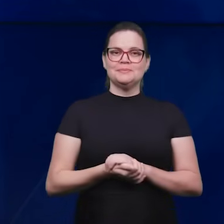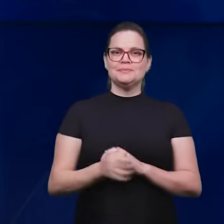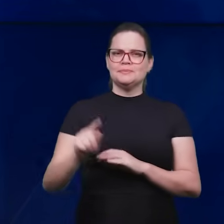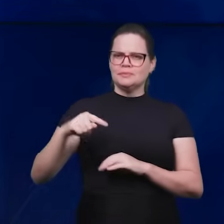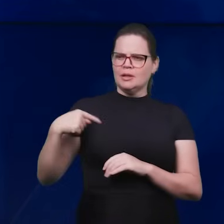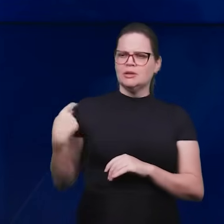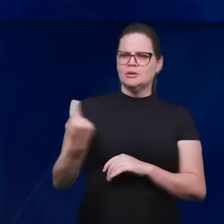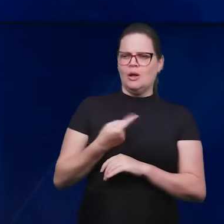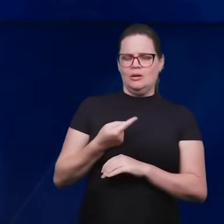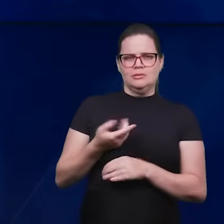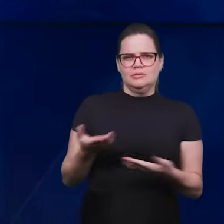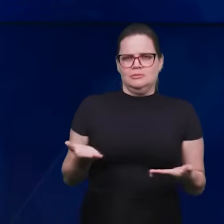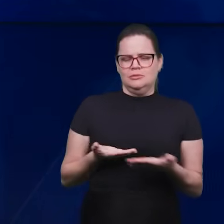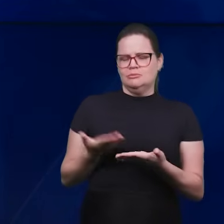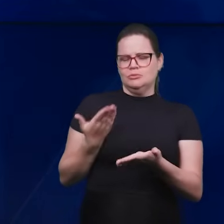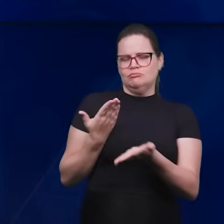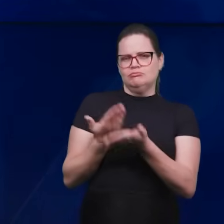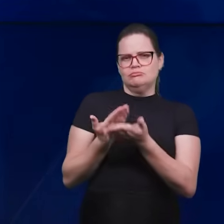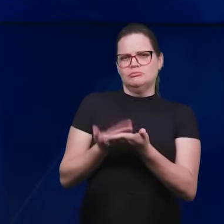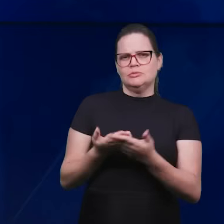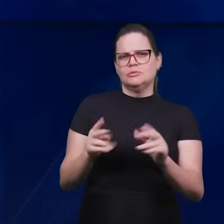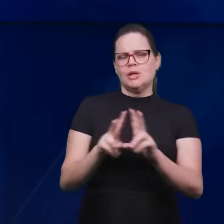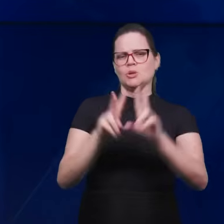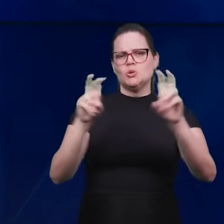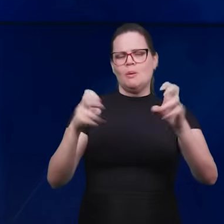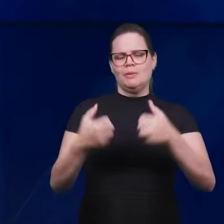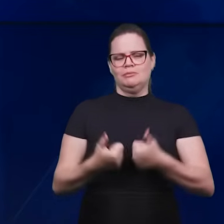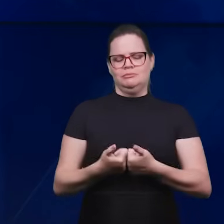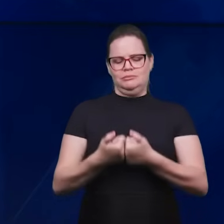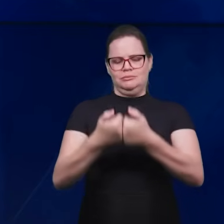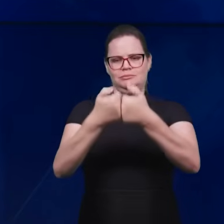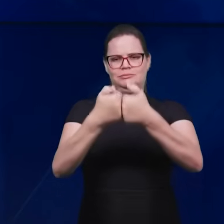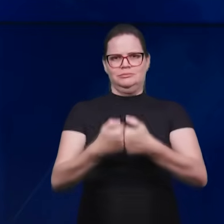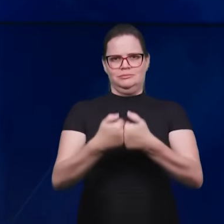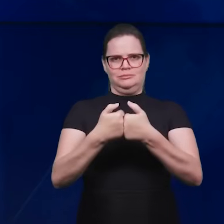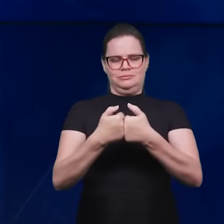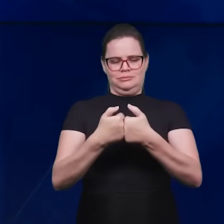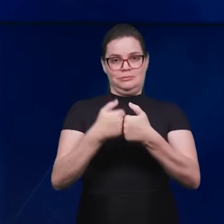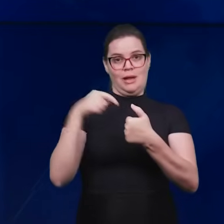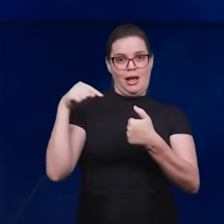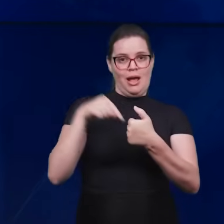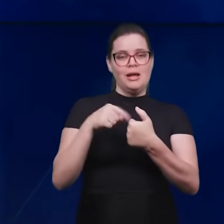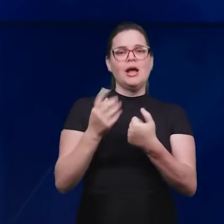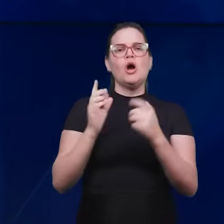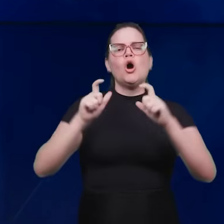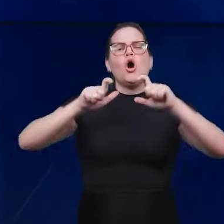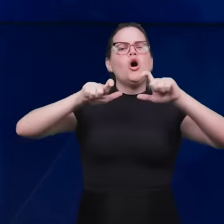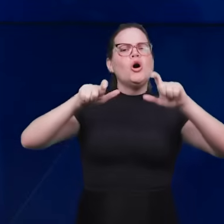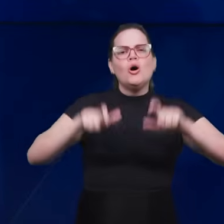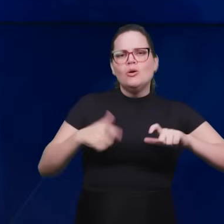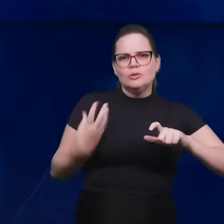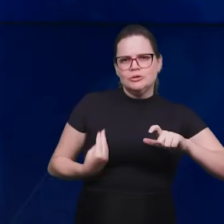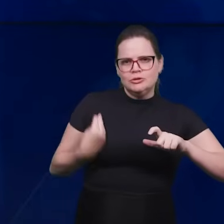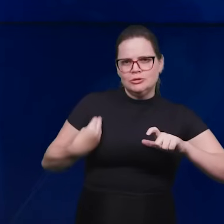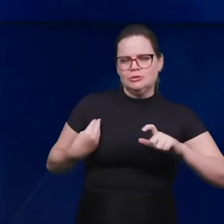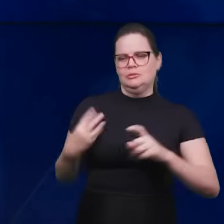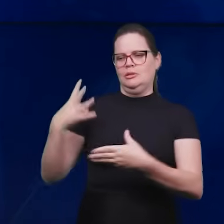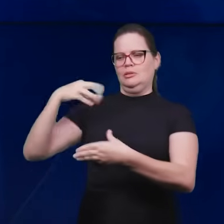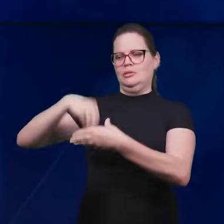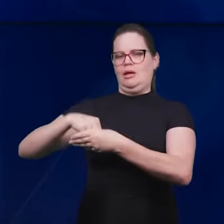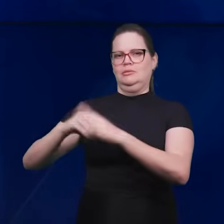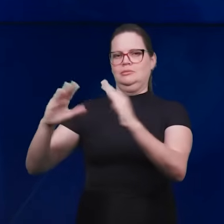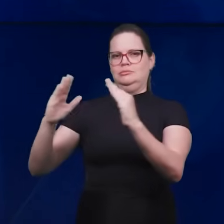estamos estudando sobre a Arca de Deus no Templo de Salomão. É uma série de